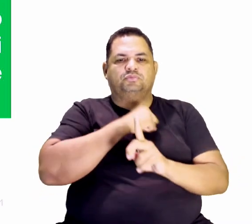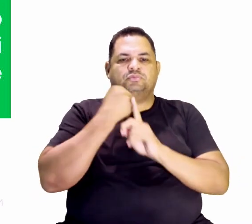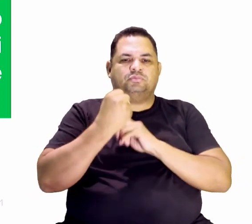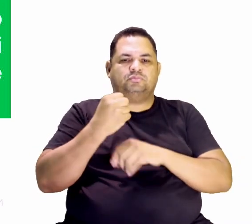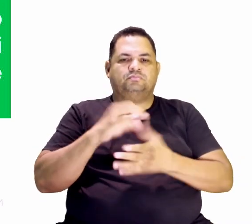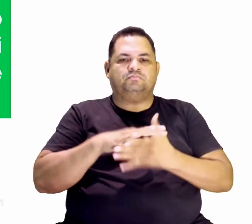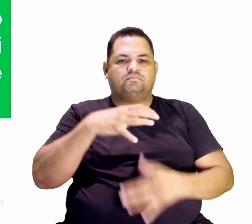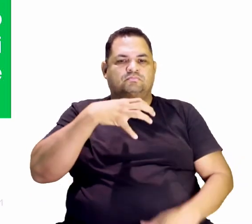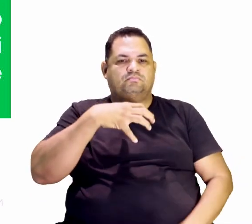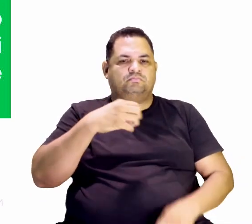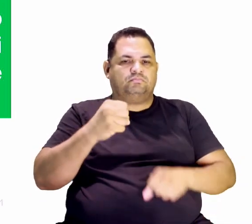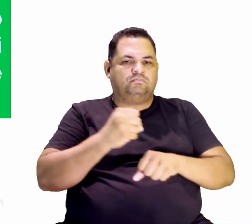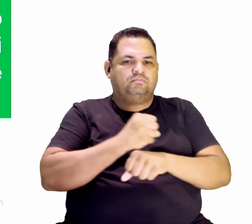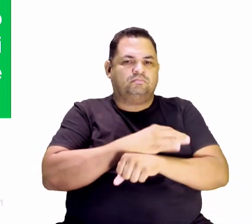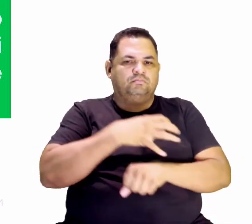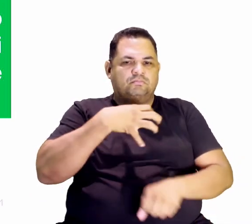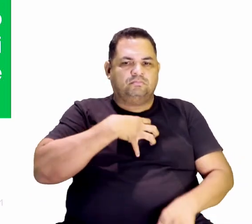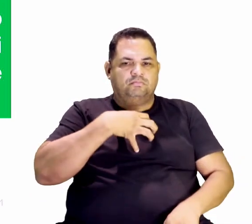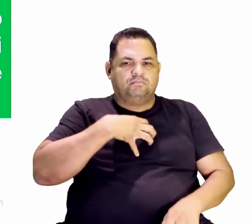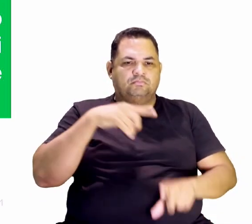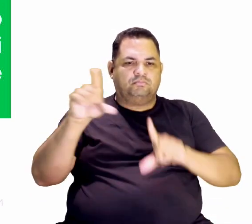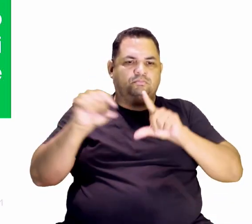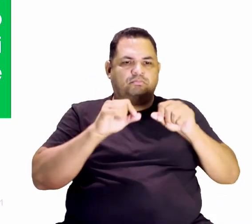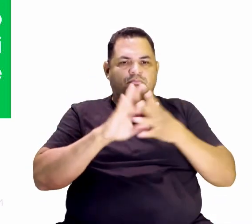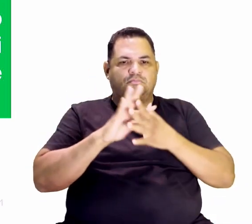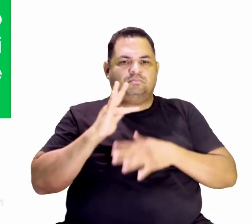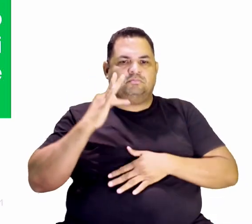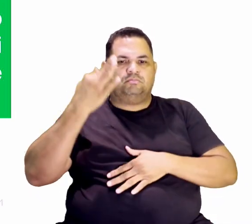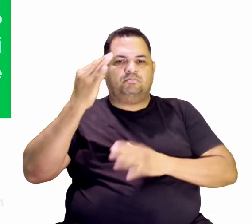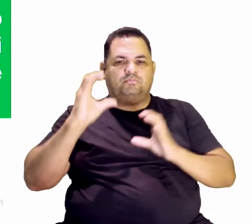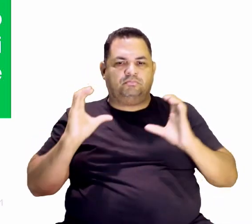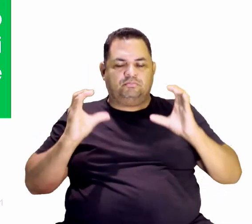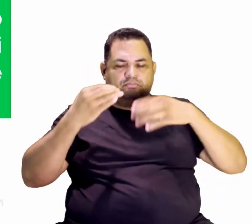socioafetivo alternativo. O fenômeno